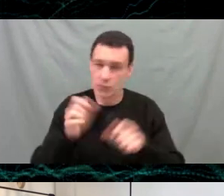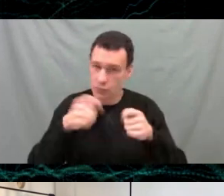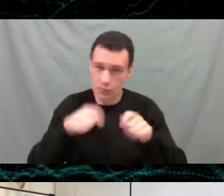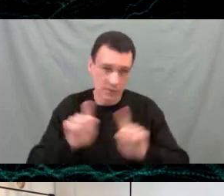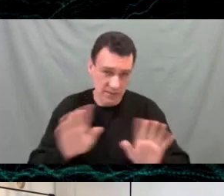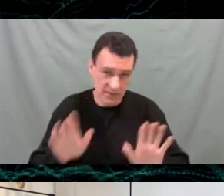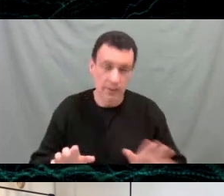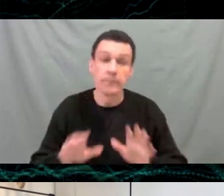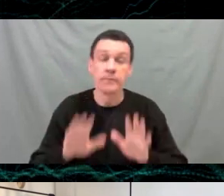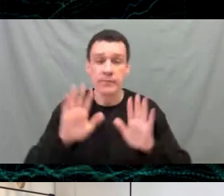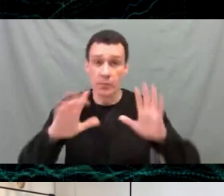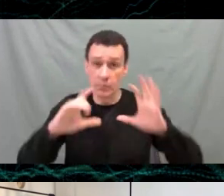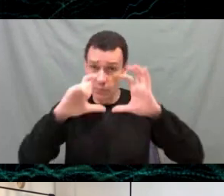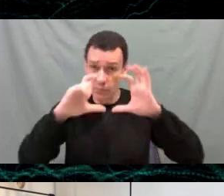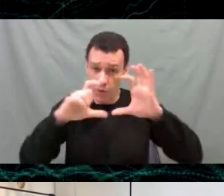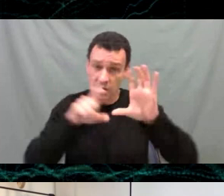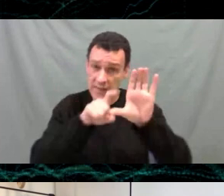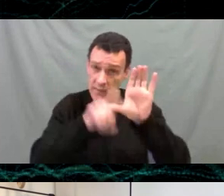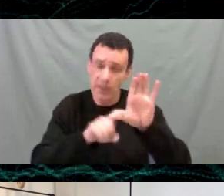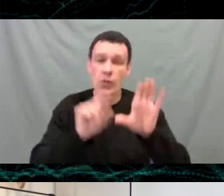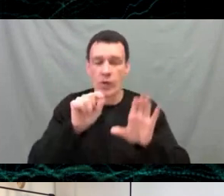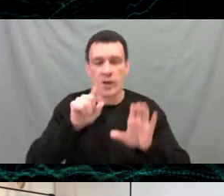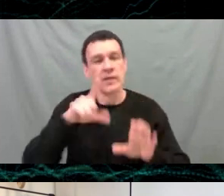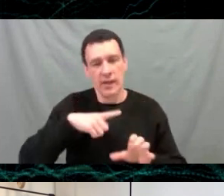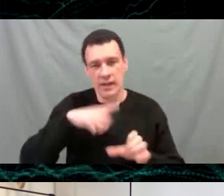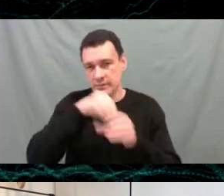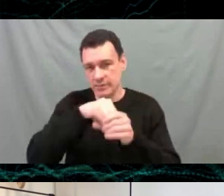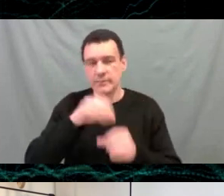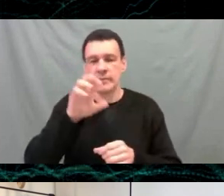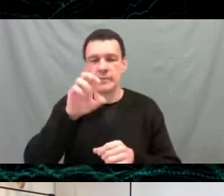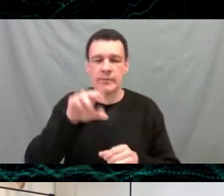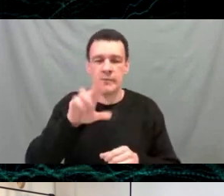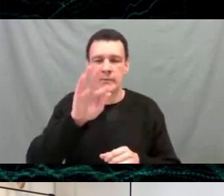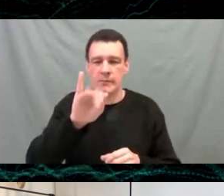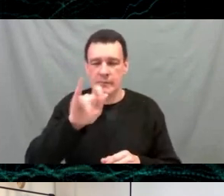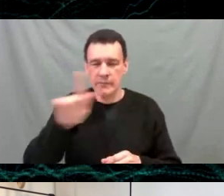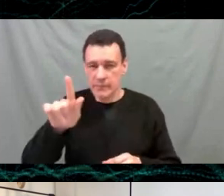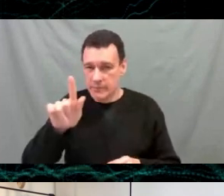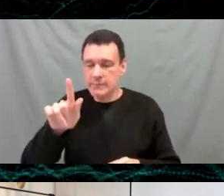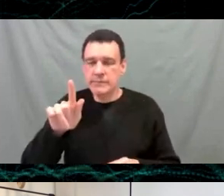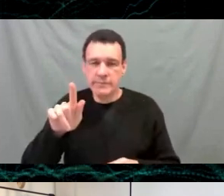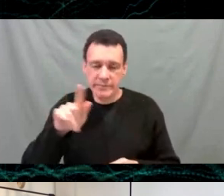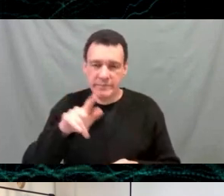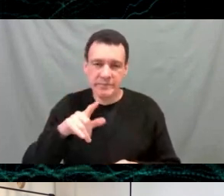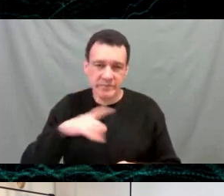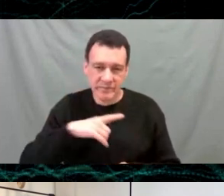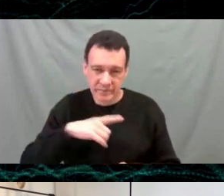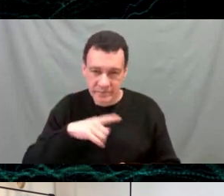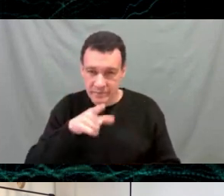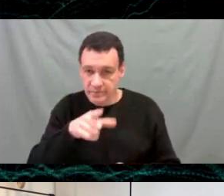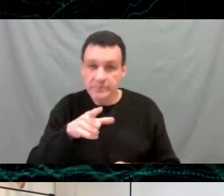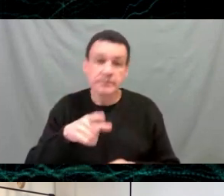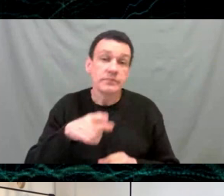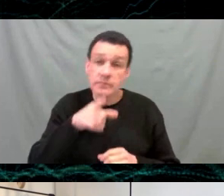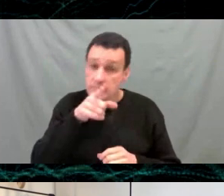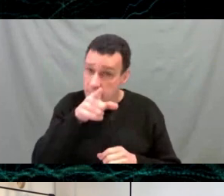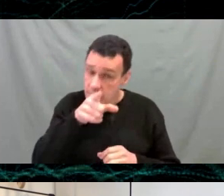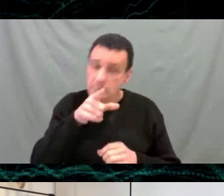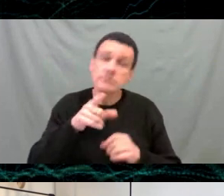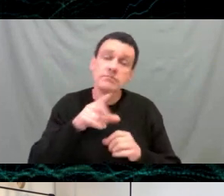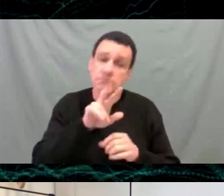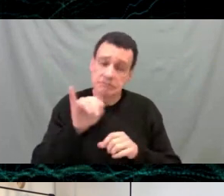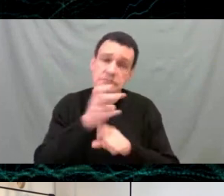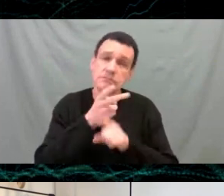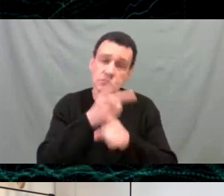que que ele faz? Ó, eu tenho um config path e eu tenho novamente esse find in parent folders. Esse daí ele vai procurar um